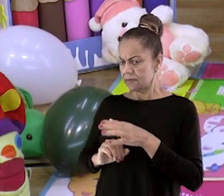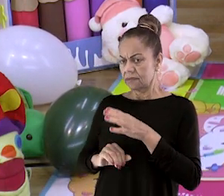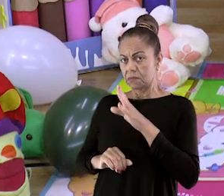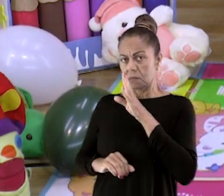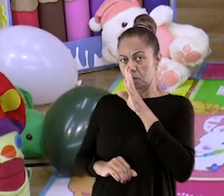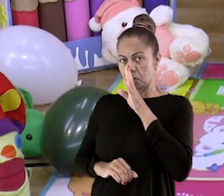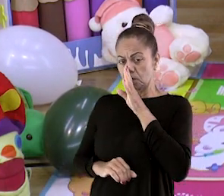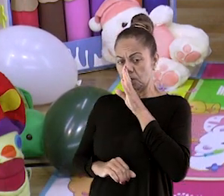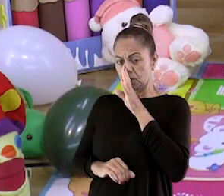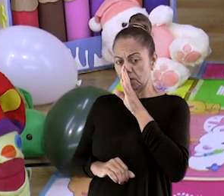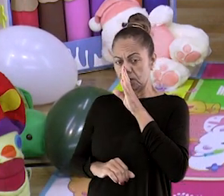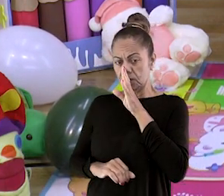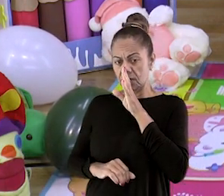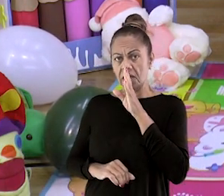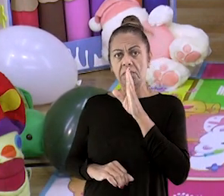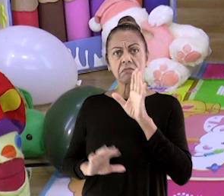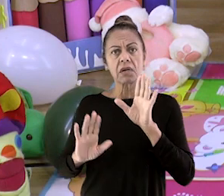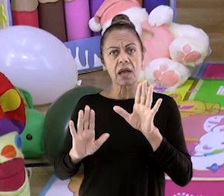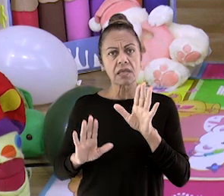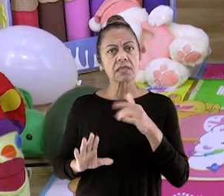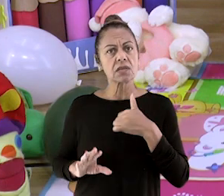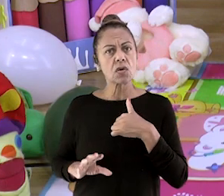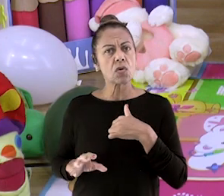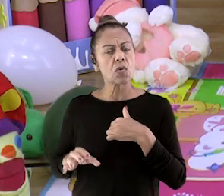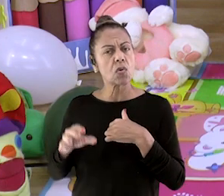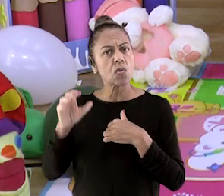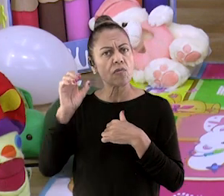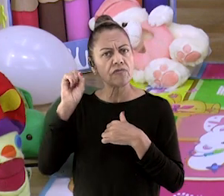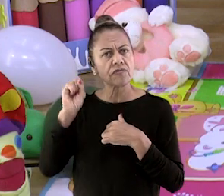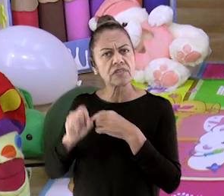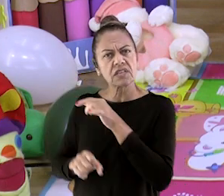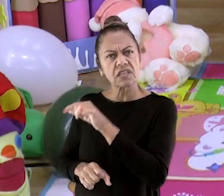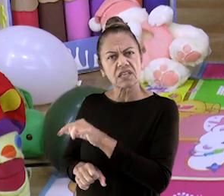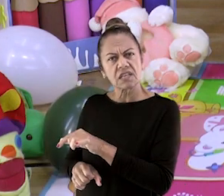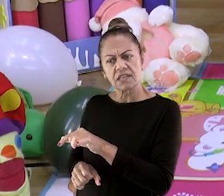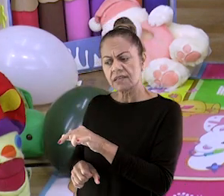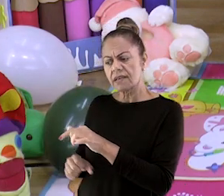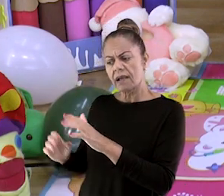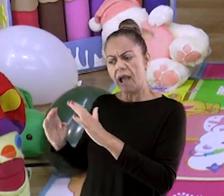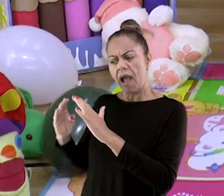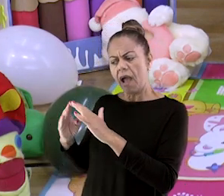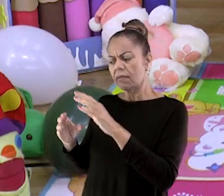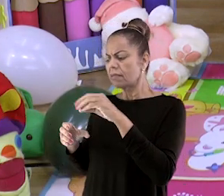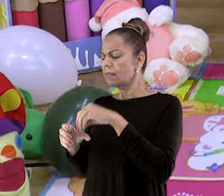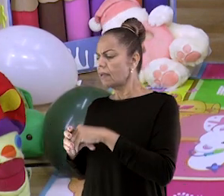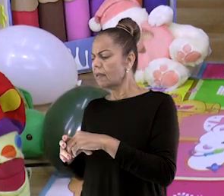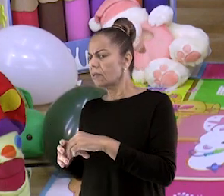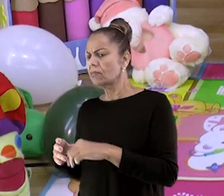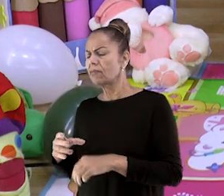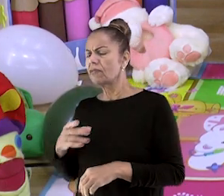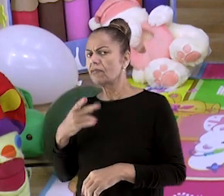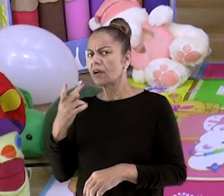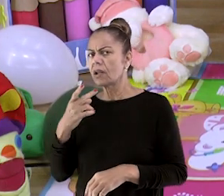não quer falar mais Eu ouvi ela falar que escova os dentes